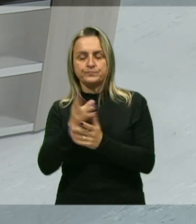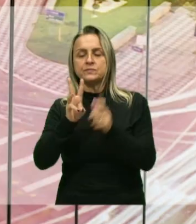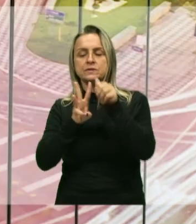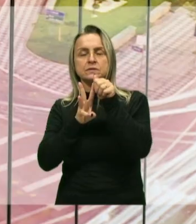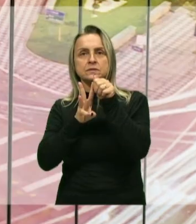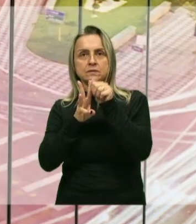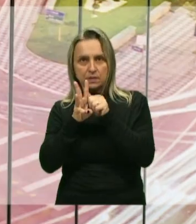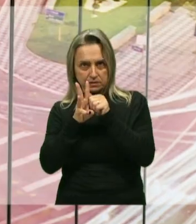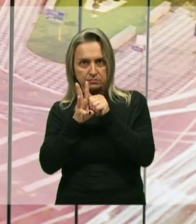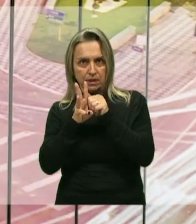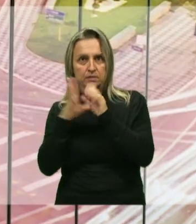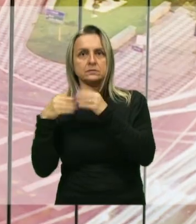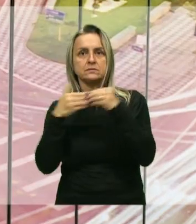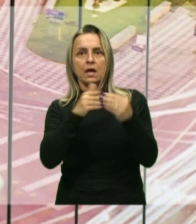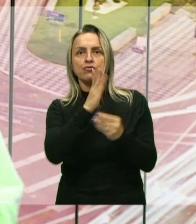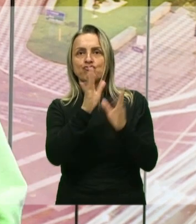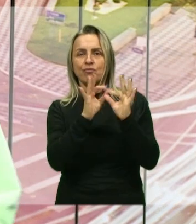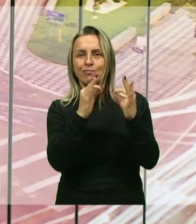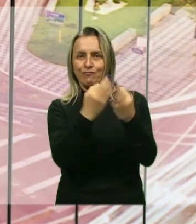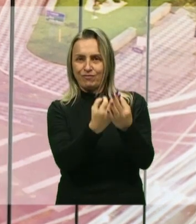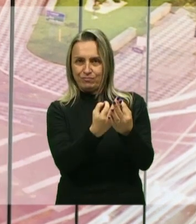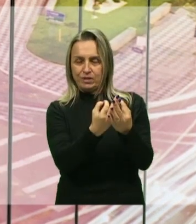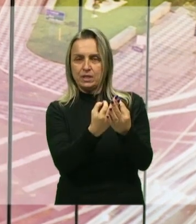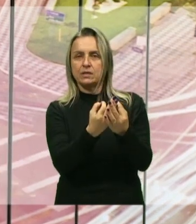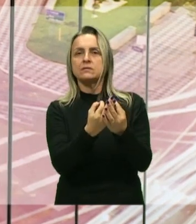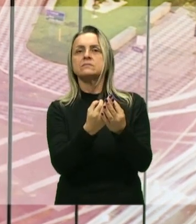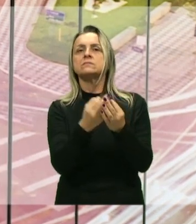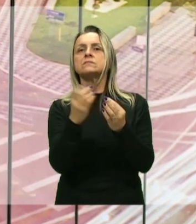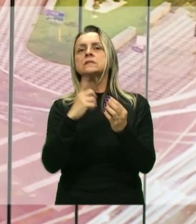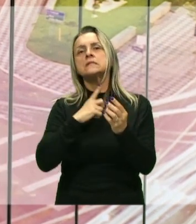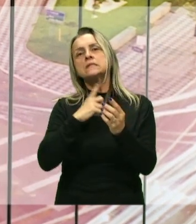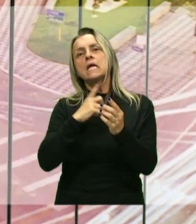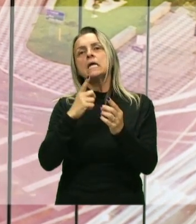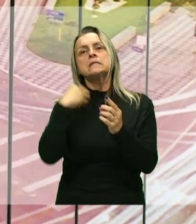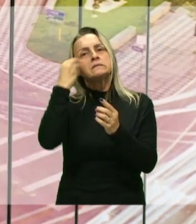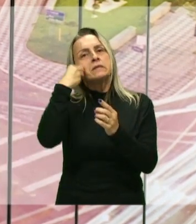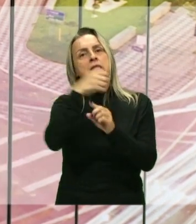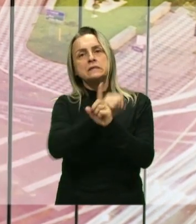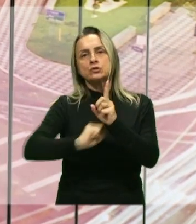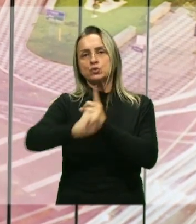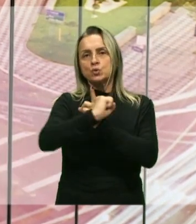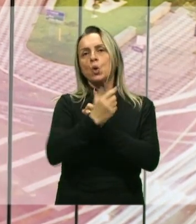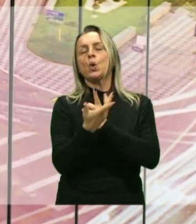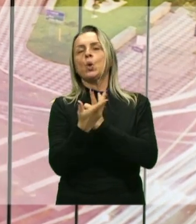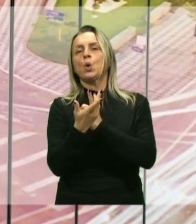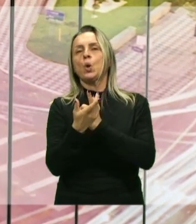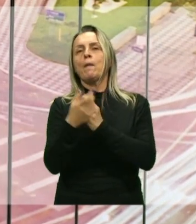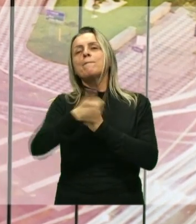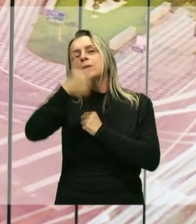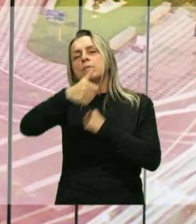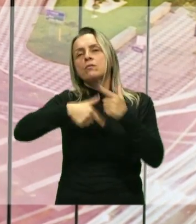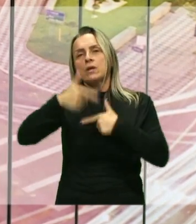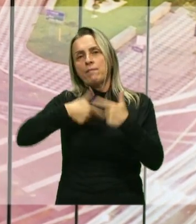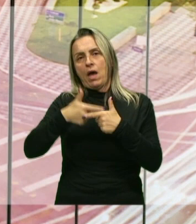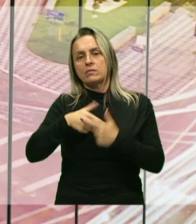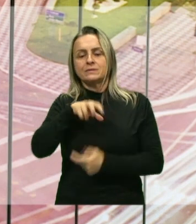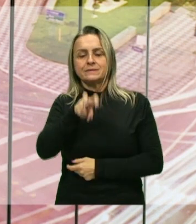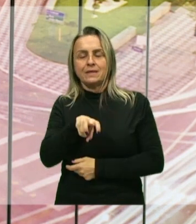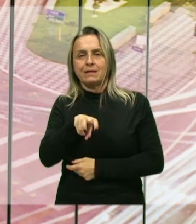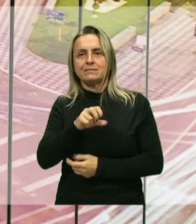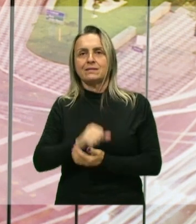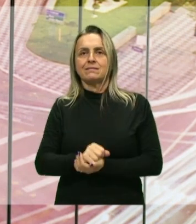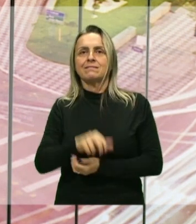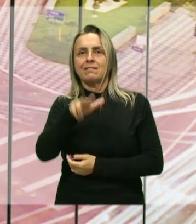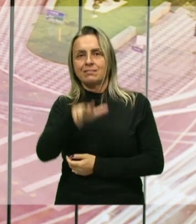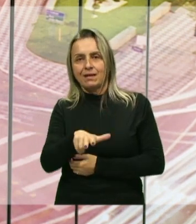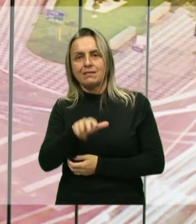são encaminhados para famílias socializadoras aqui no entorno da região, né? Que fazem esse primeiro trabalho do senta, o deita, o fica, que fica durante 1 ano e meio,